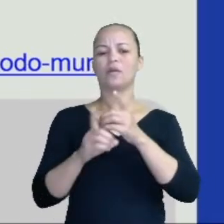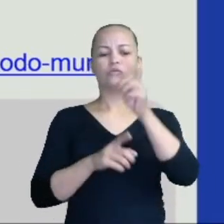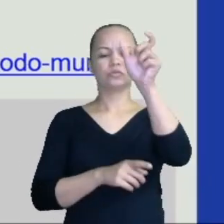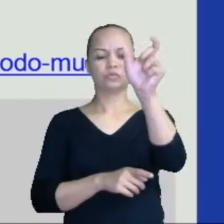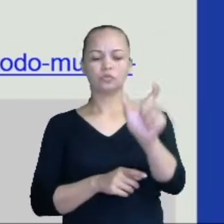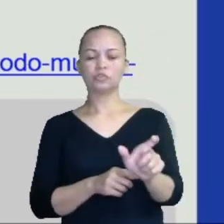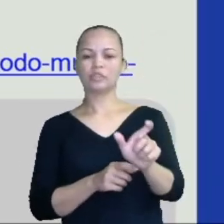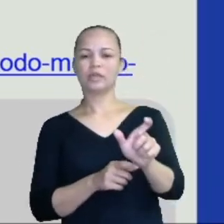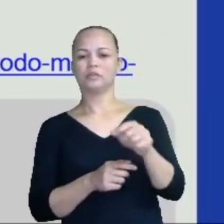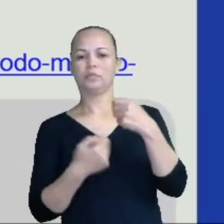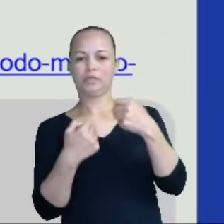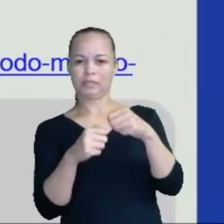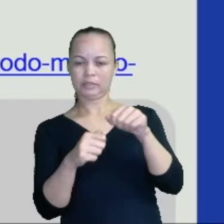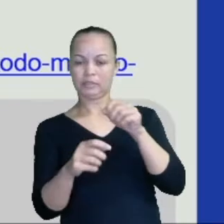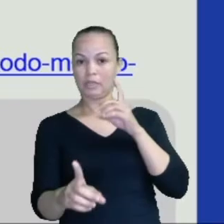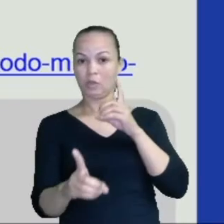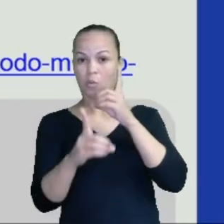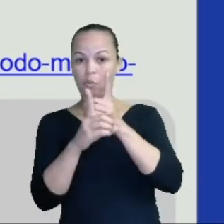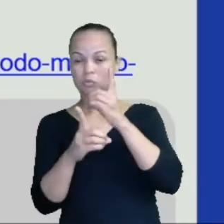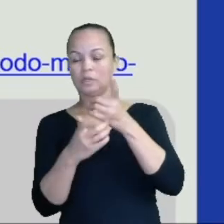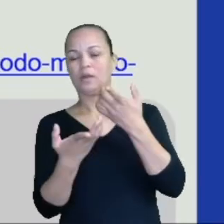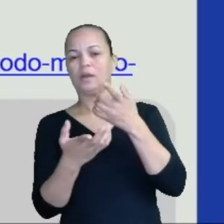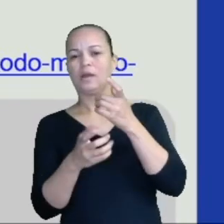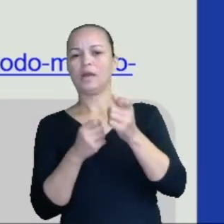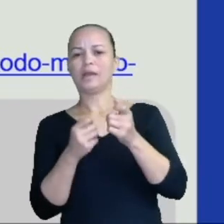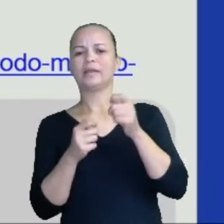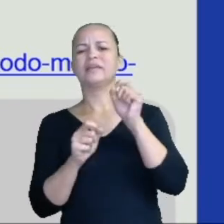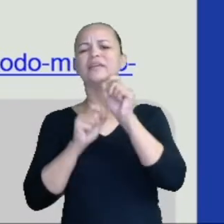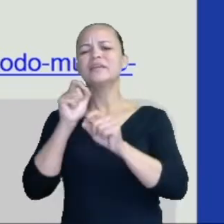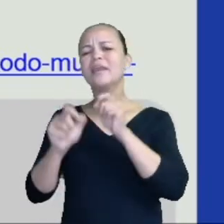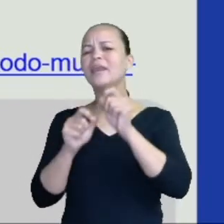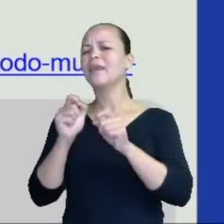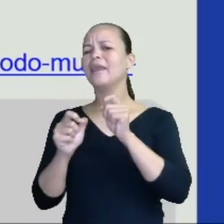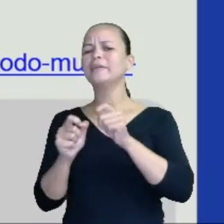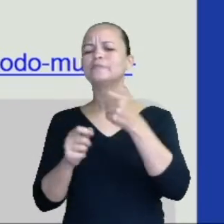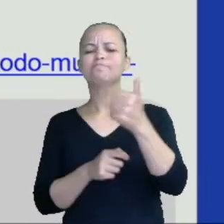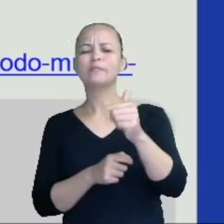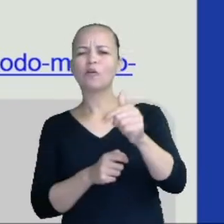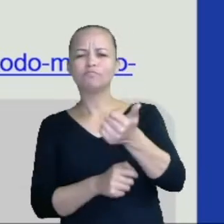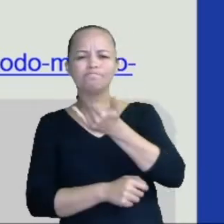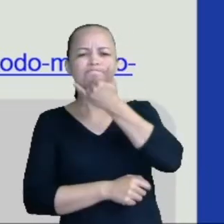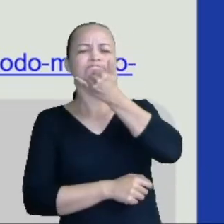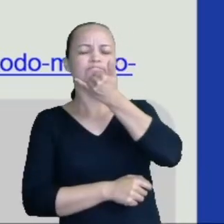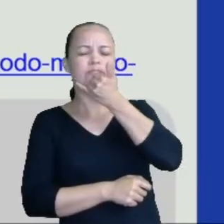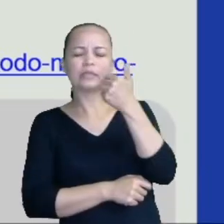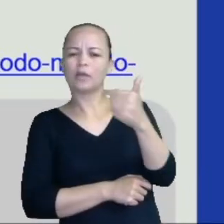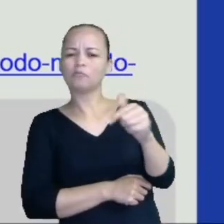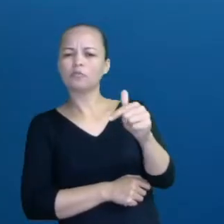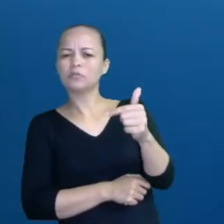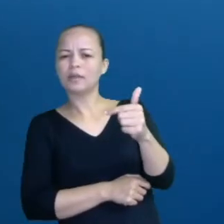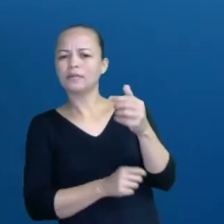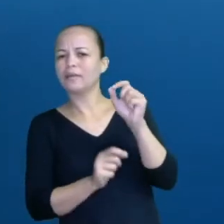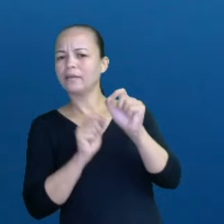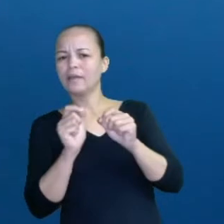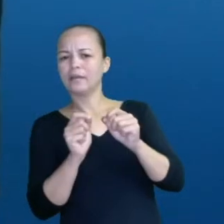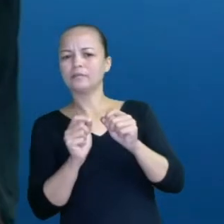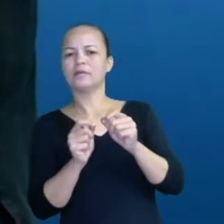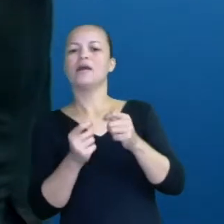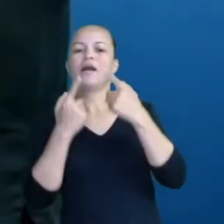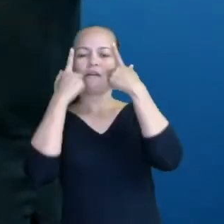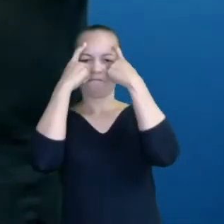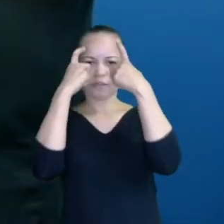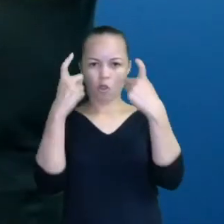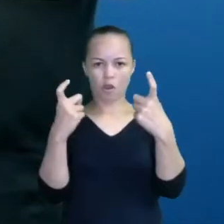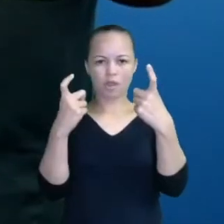o sujeito, eu vou ter que fazer a pergunta quem. Então, quem não tem perdão? Vem a resposta, a violência.